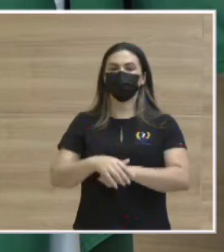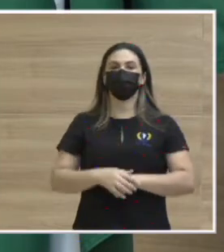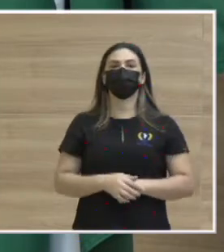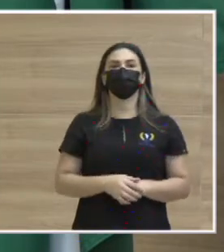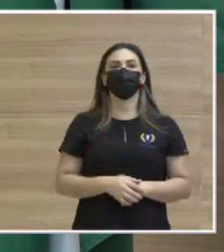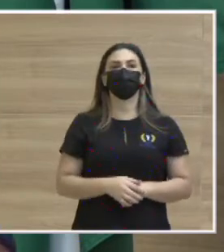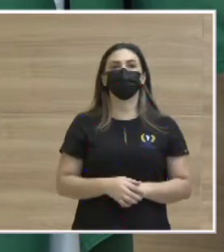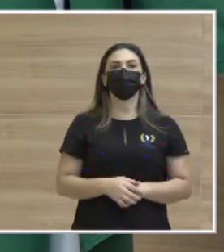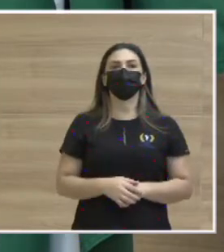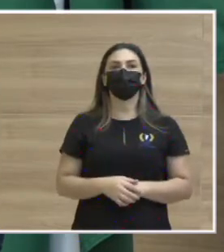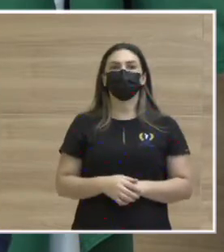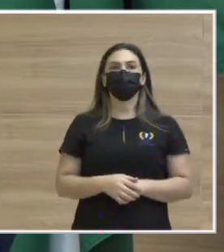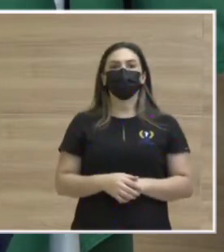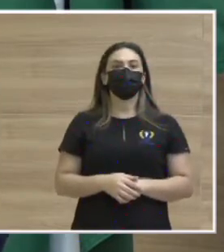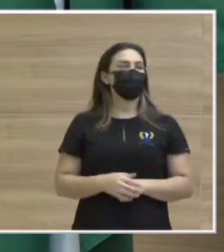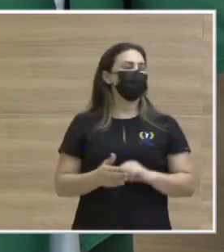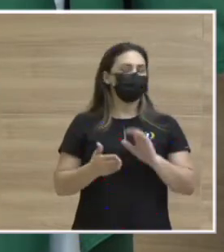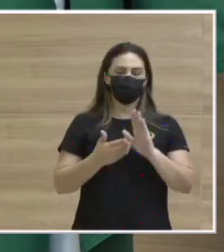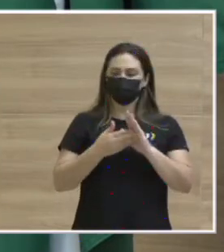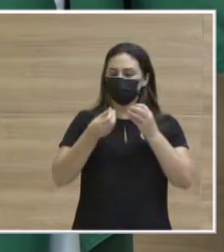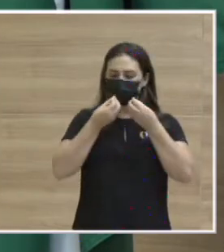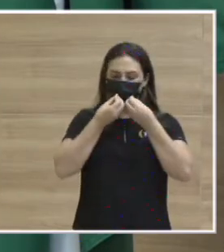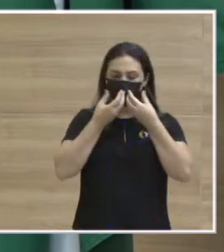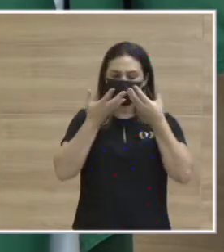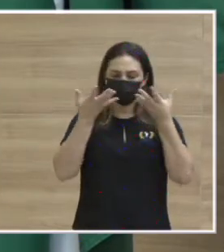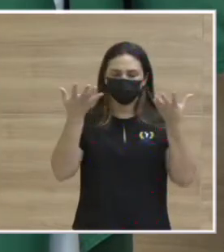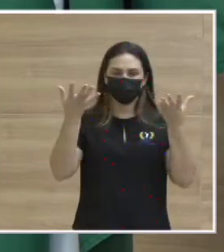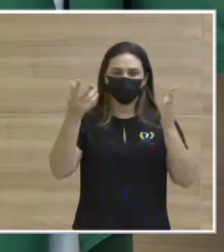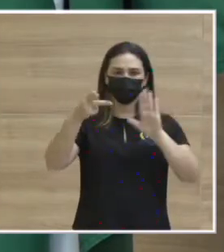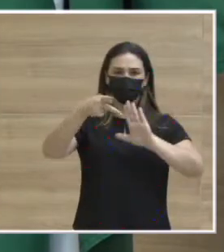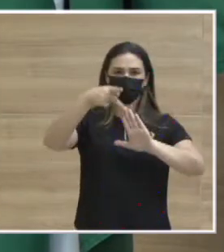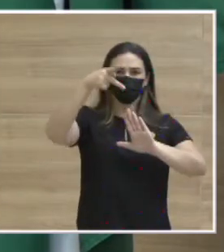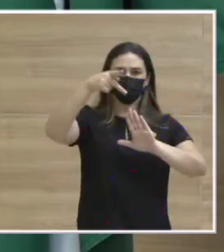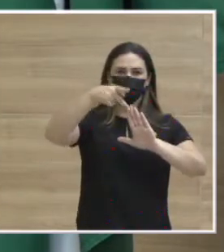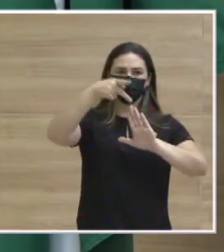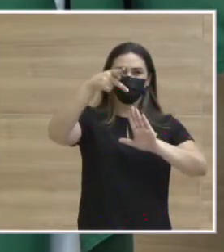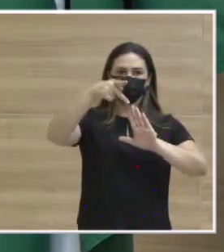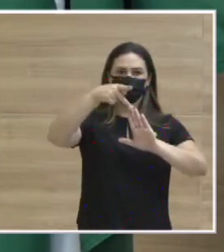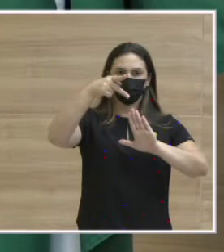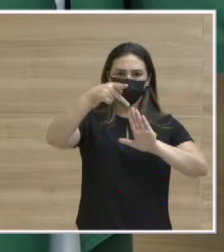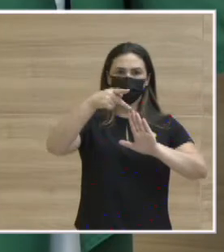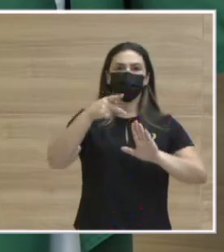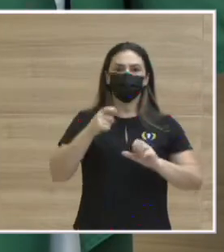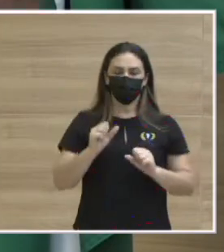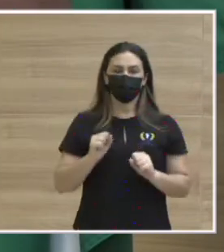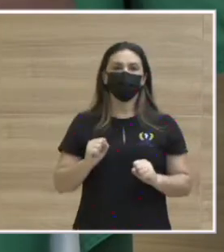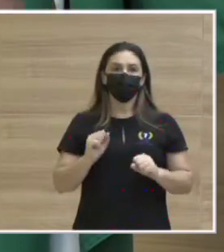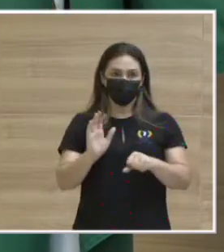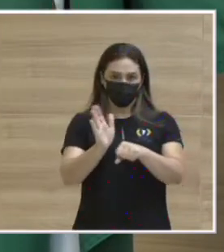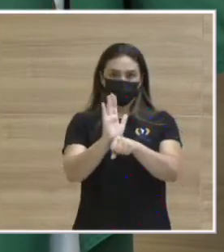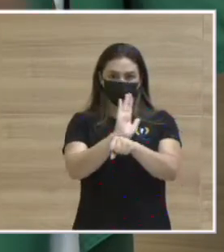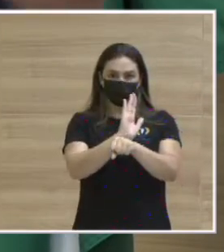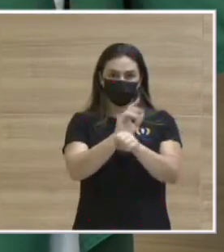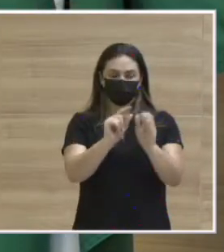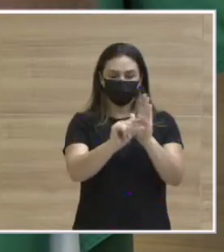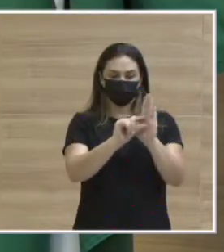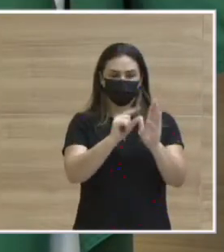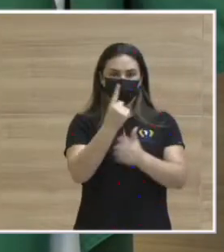Ainda sem publicação de portaria, senhores. Por gentileza, eu poderia... O arquivo